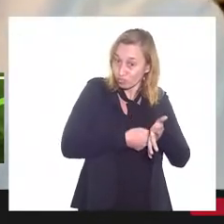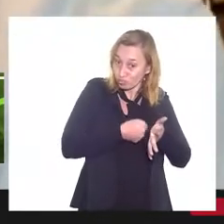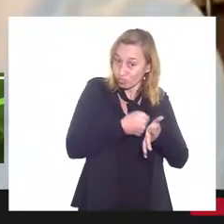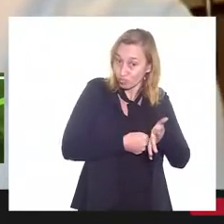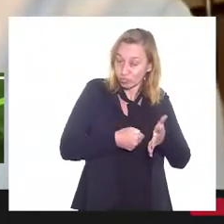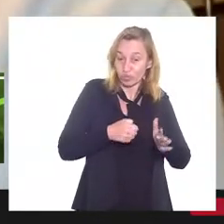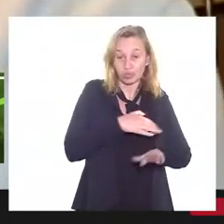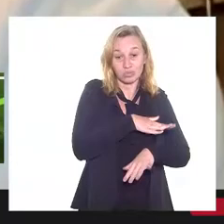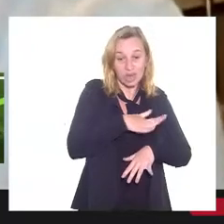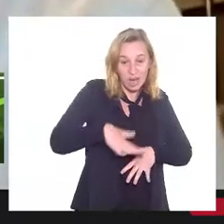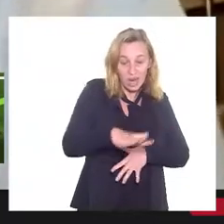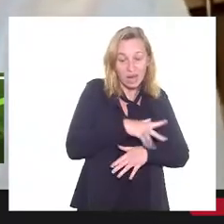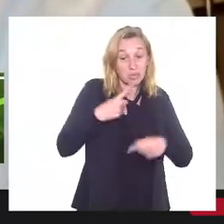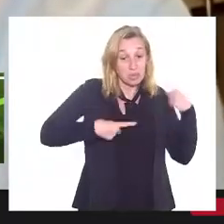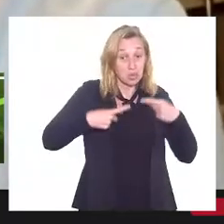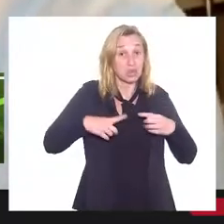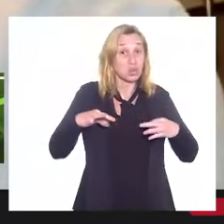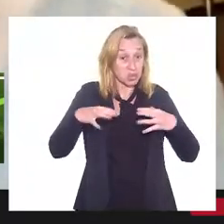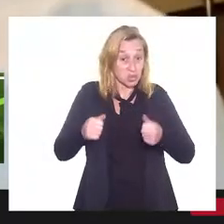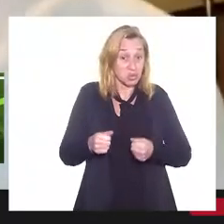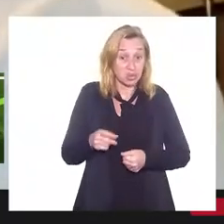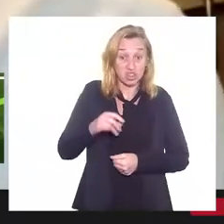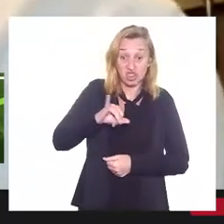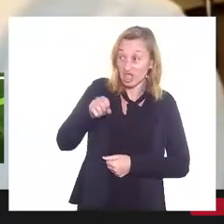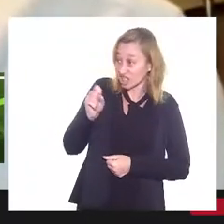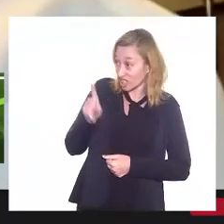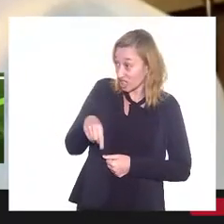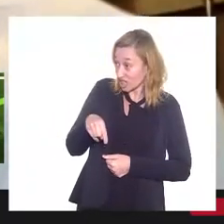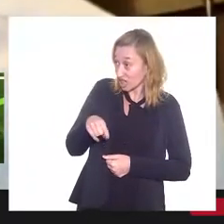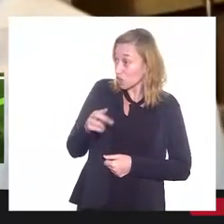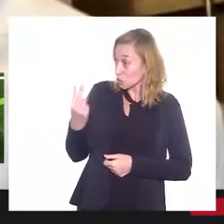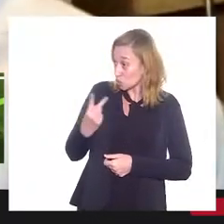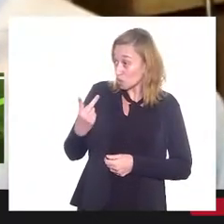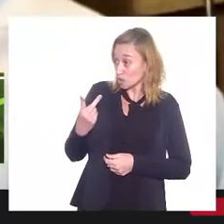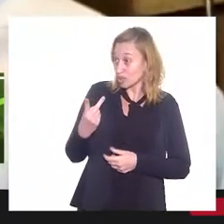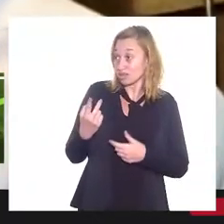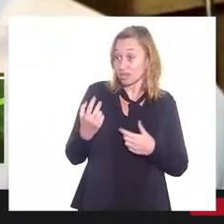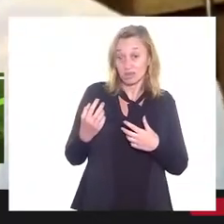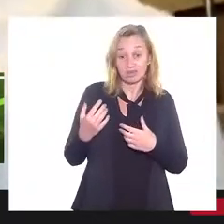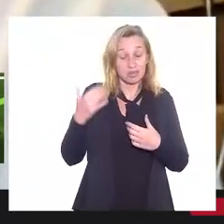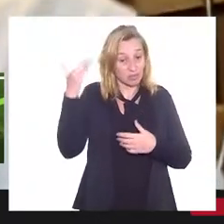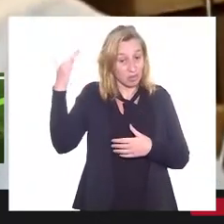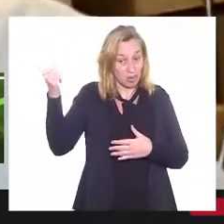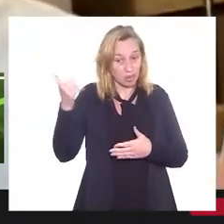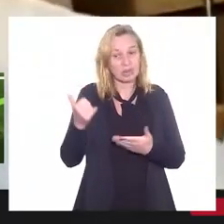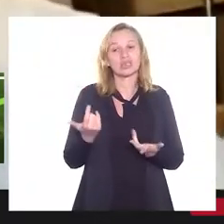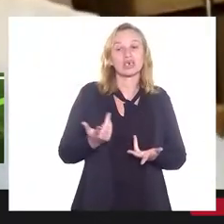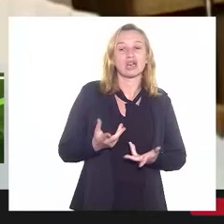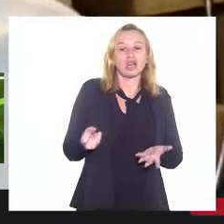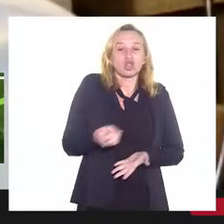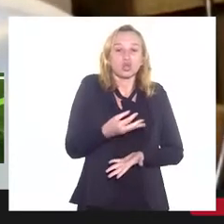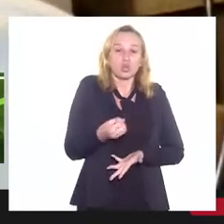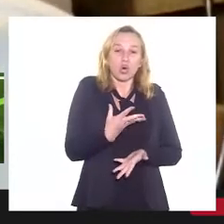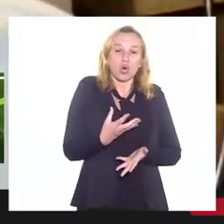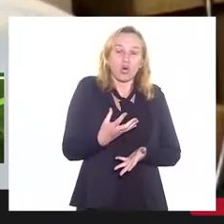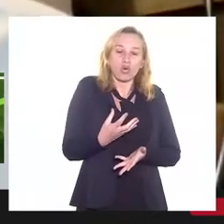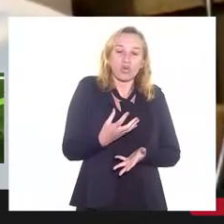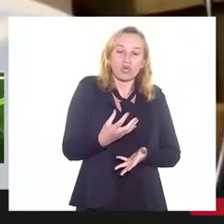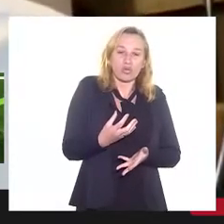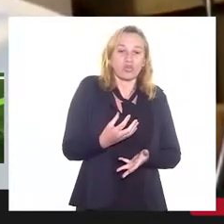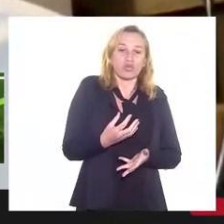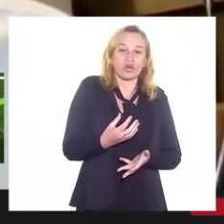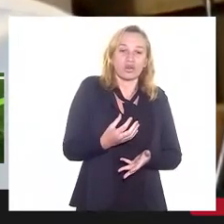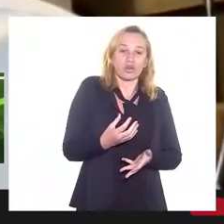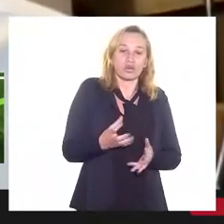tampar a política volta ministrativo já falamos que são Dois Guerreiros a Então essa é a nova geração de